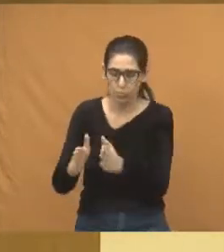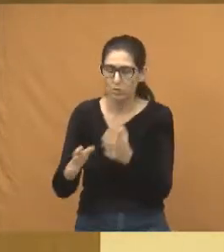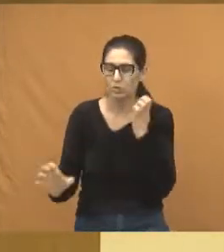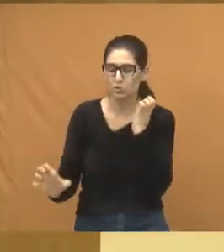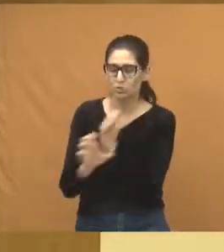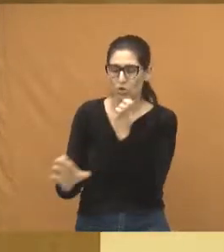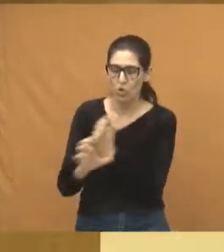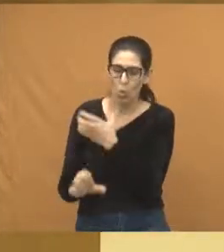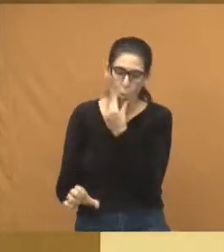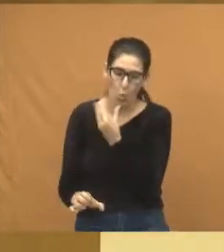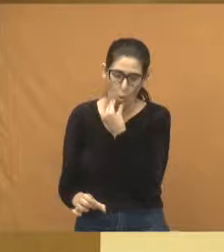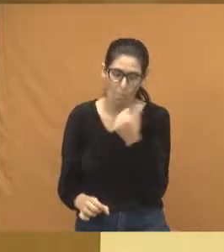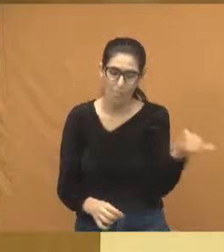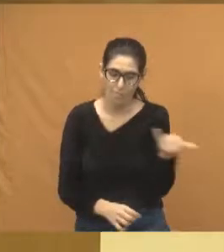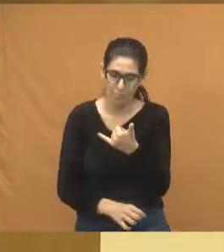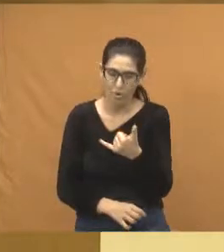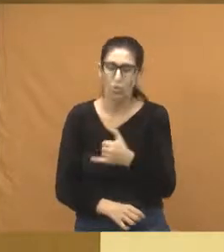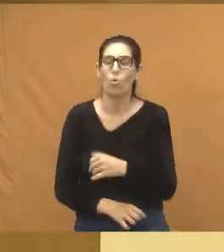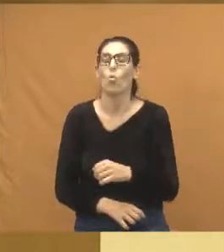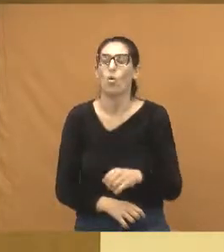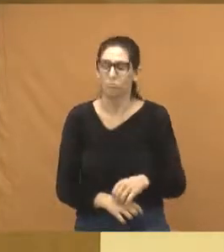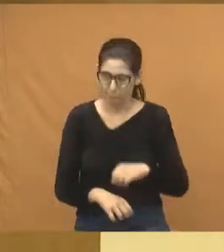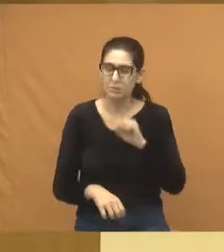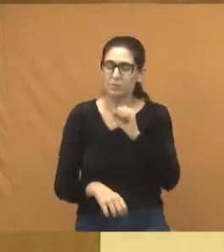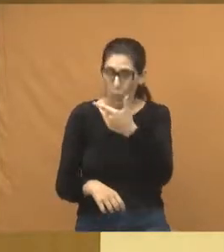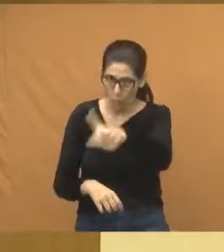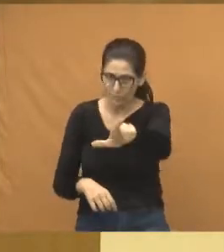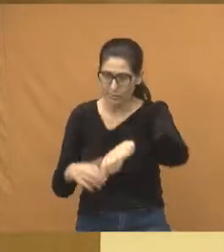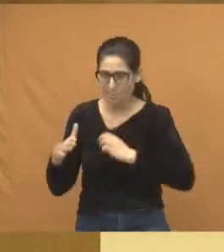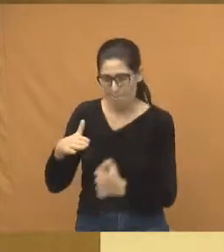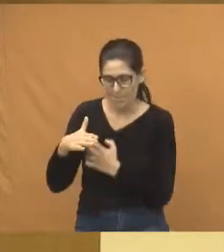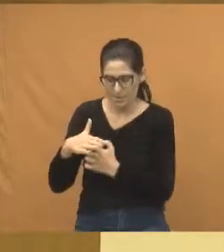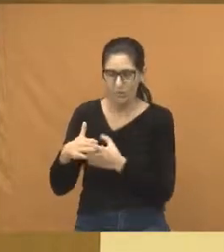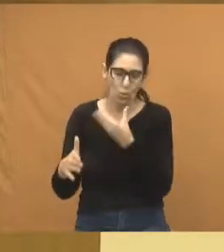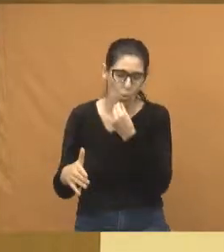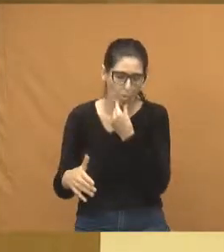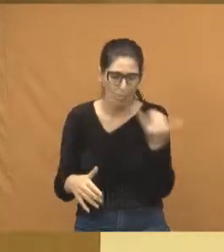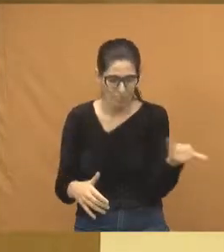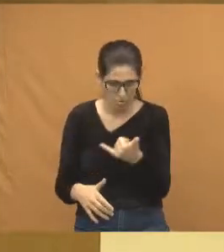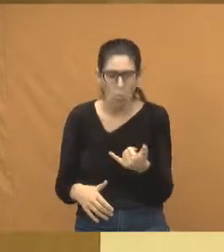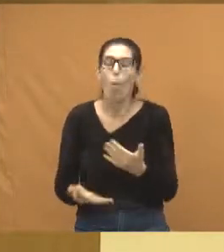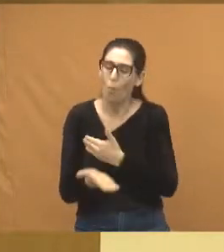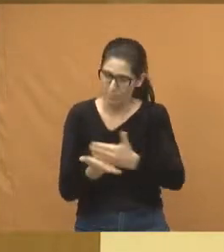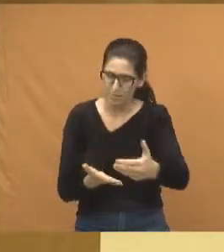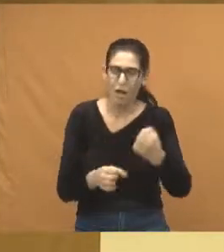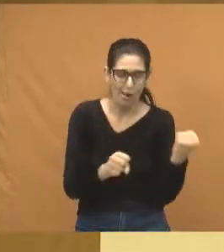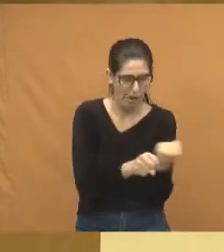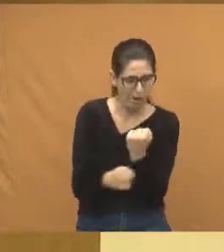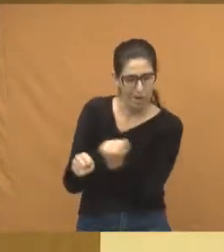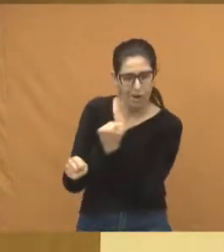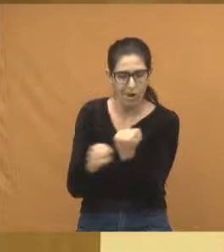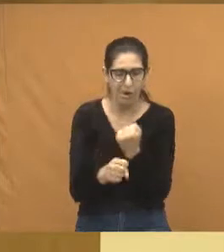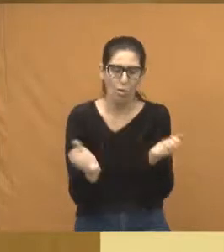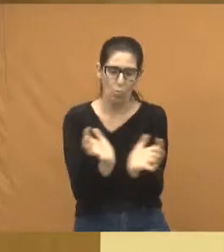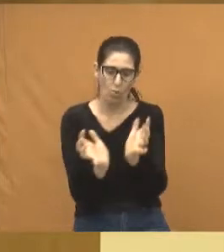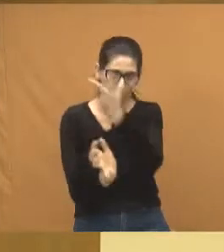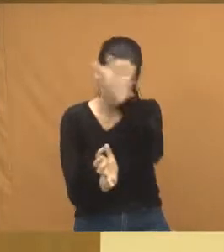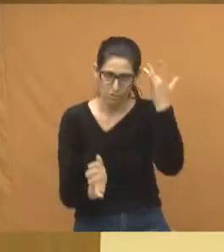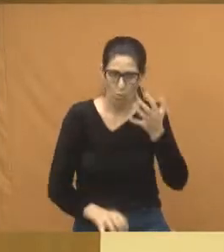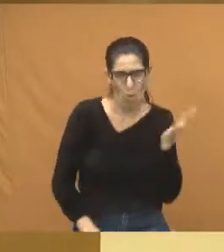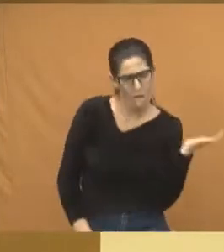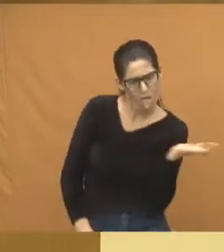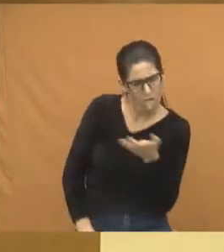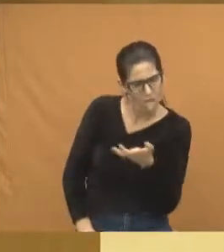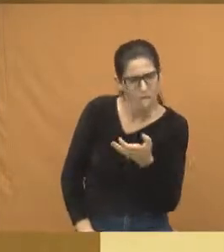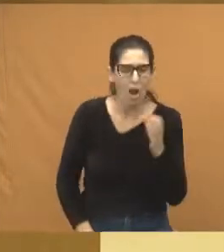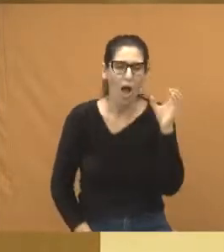e retomar com, assim, com bastante gente ali, um efetivo maior, para que possa acelerar aquelas